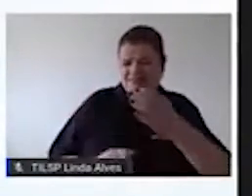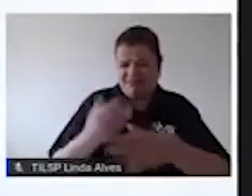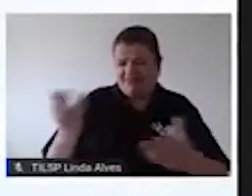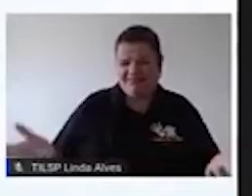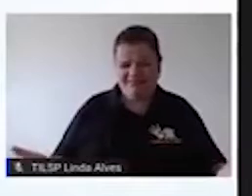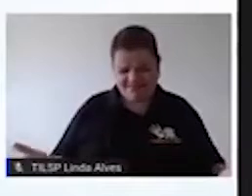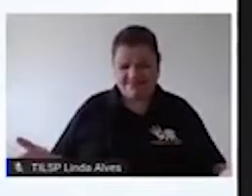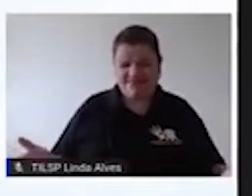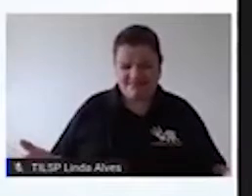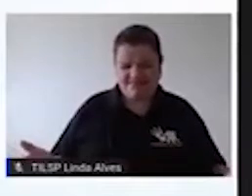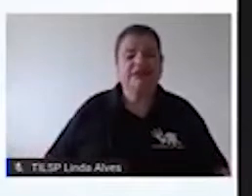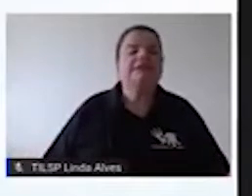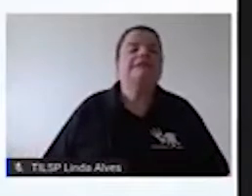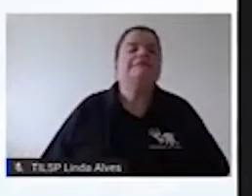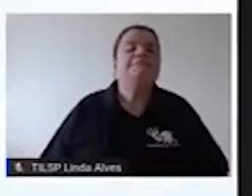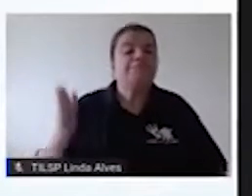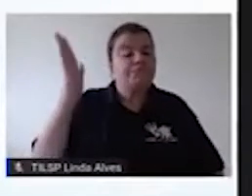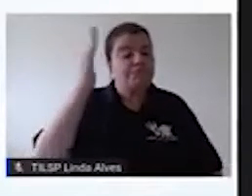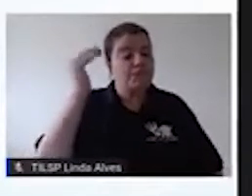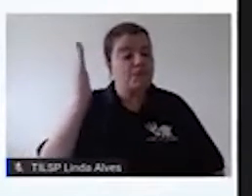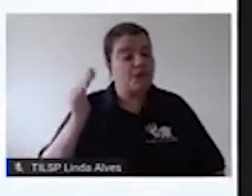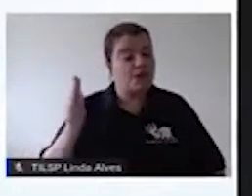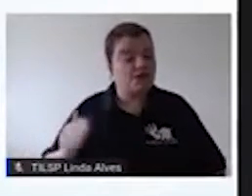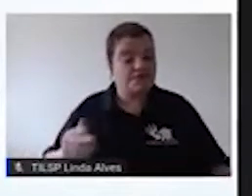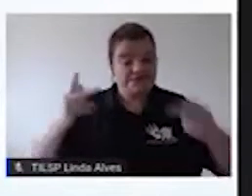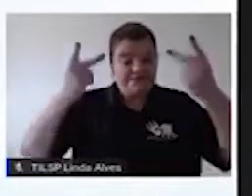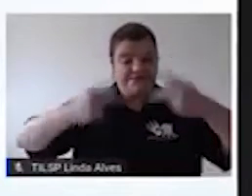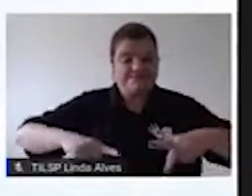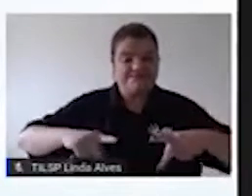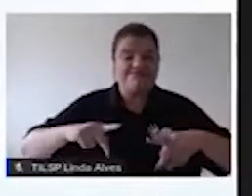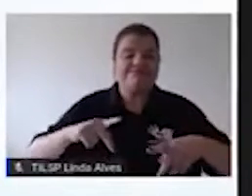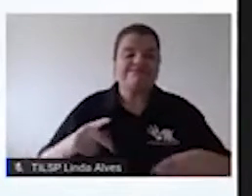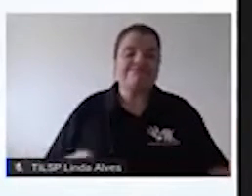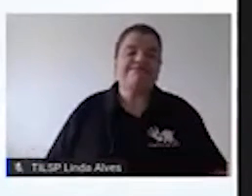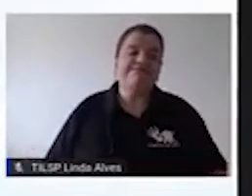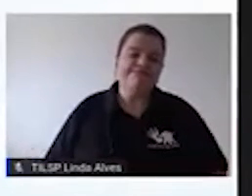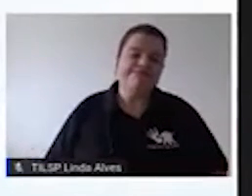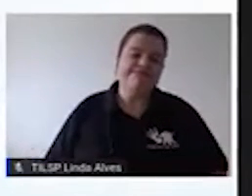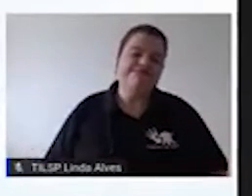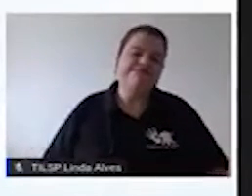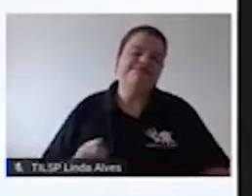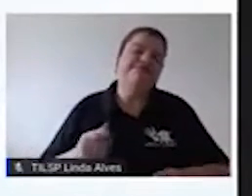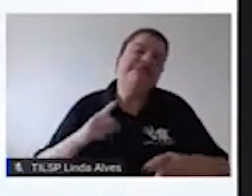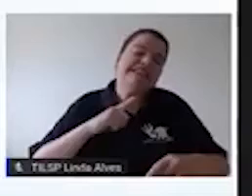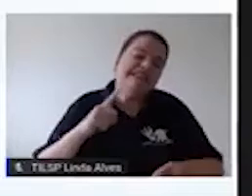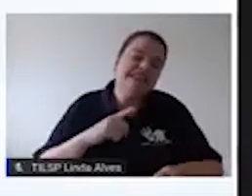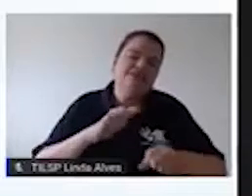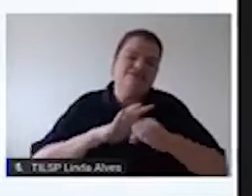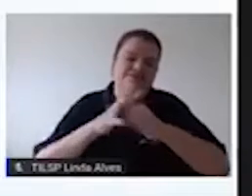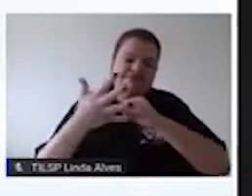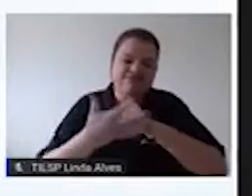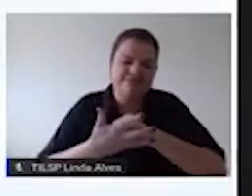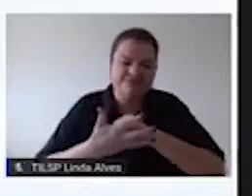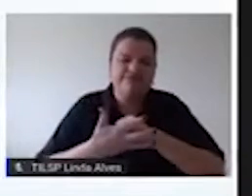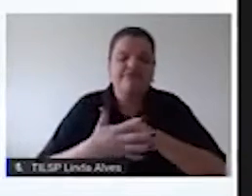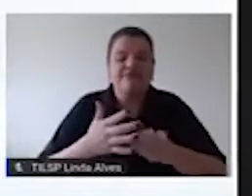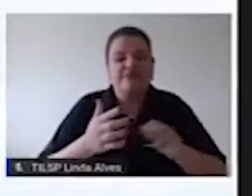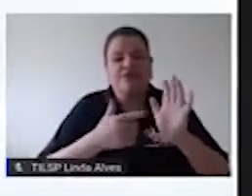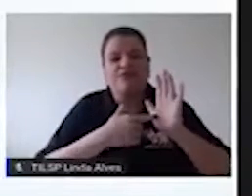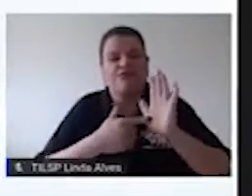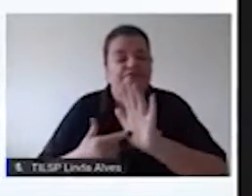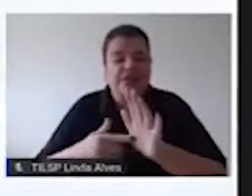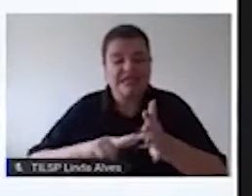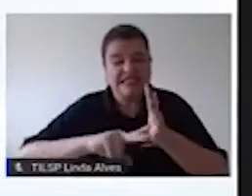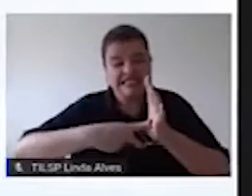Brasil, devido às condições e à representação pública que a